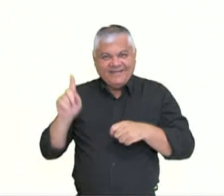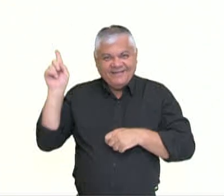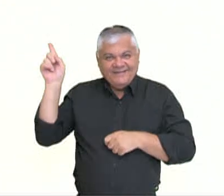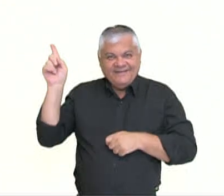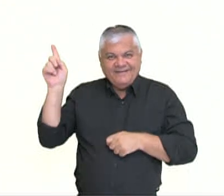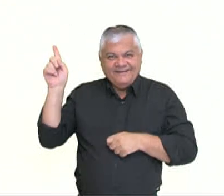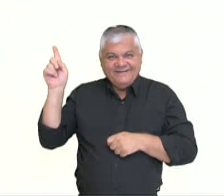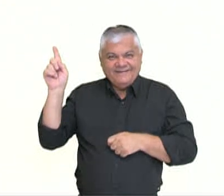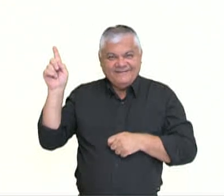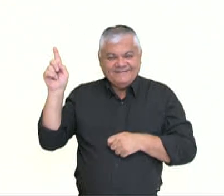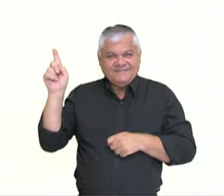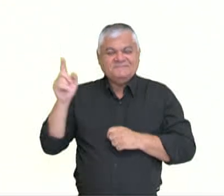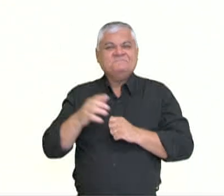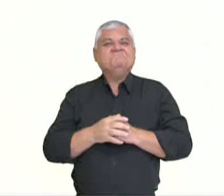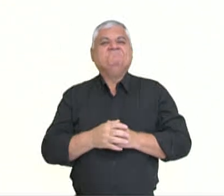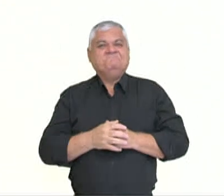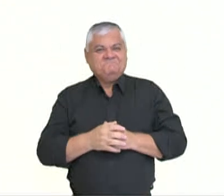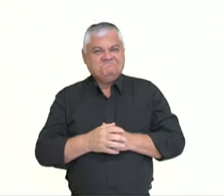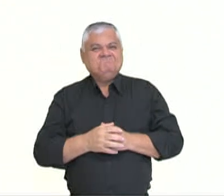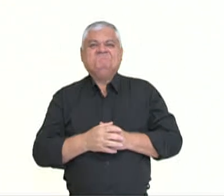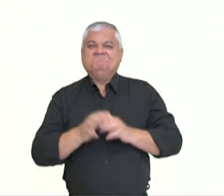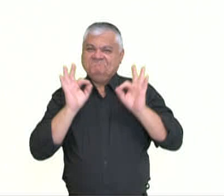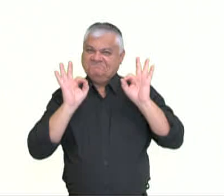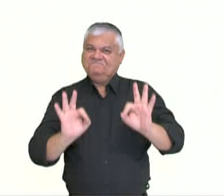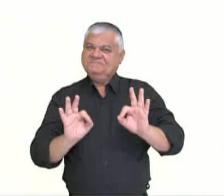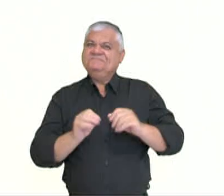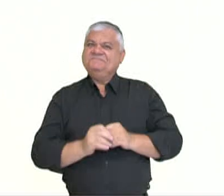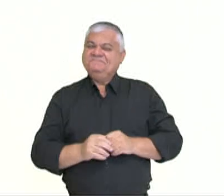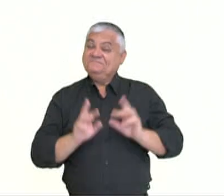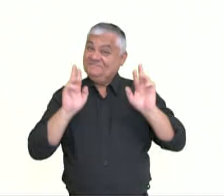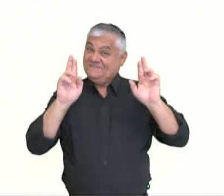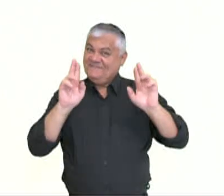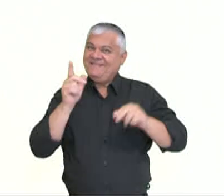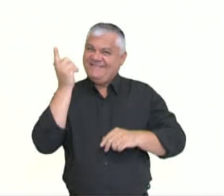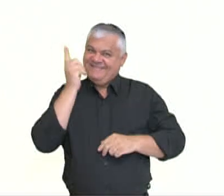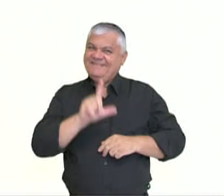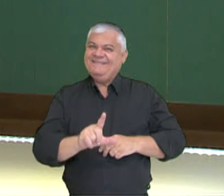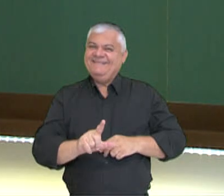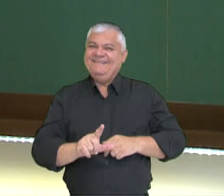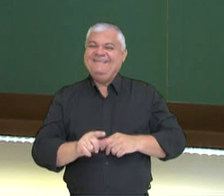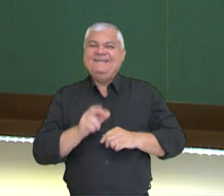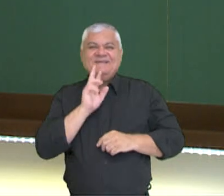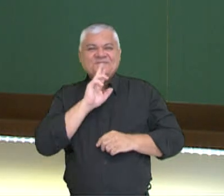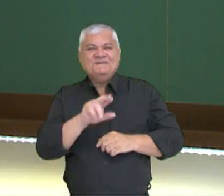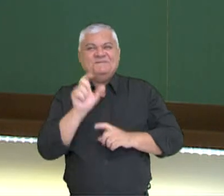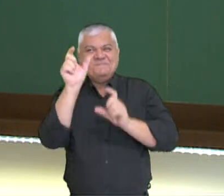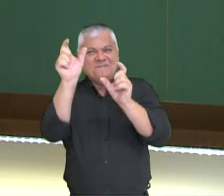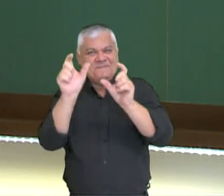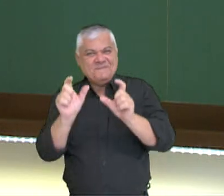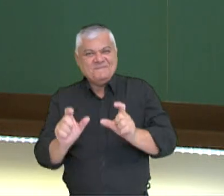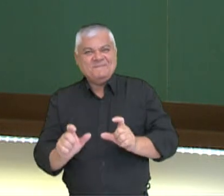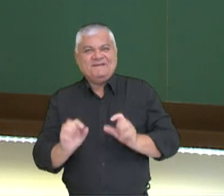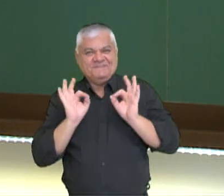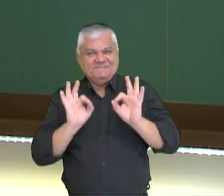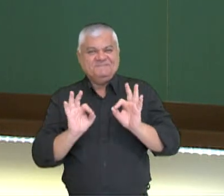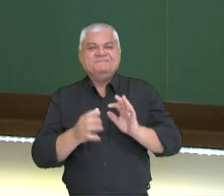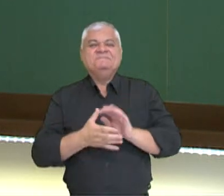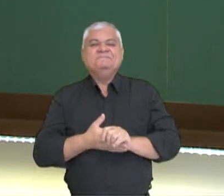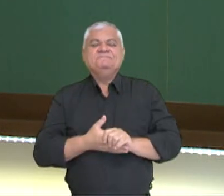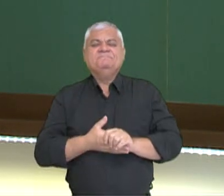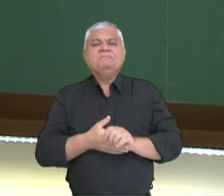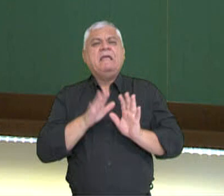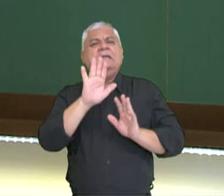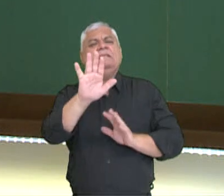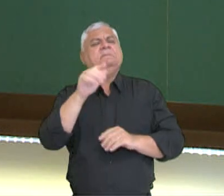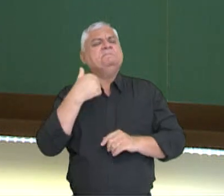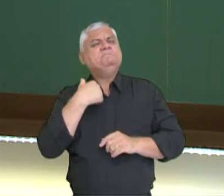clima e tempo, nesta sequência, está correto. Espero que vocês tenham acertado ali e entendido bem esses conceitos. E aí,